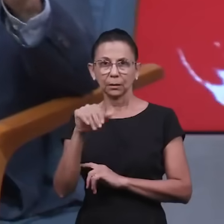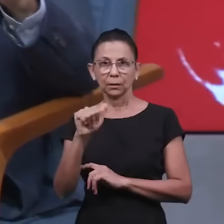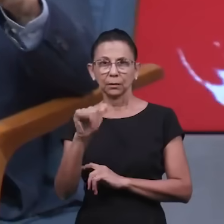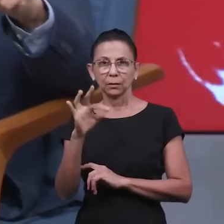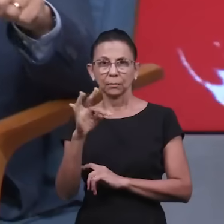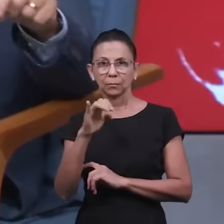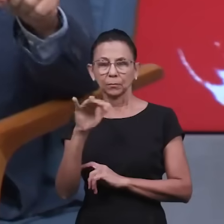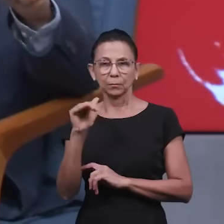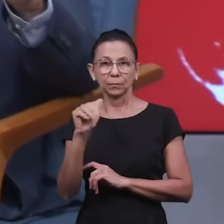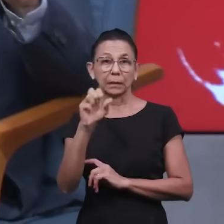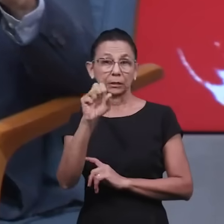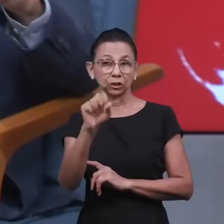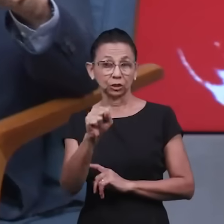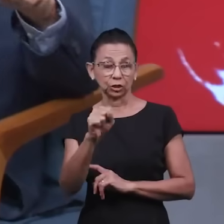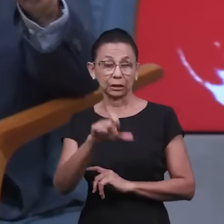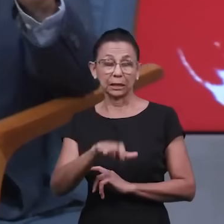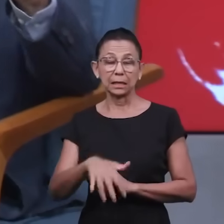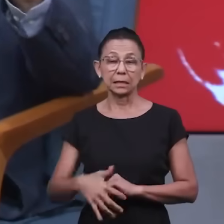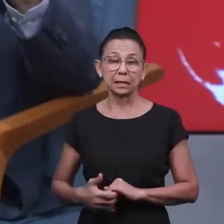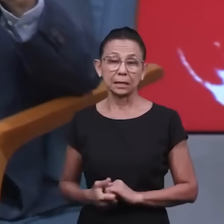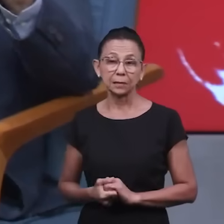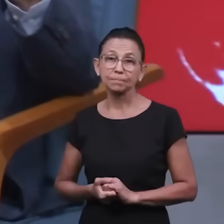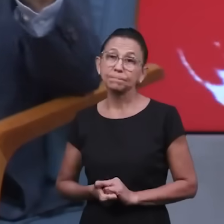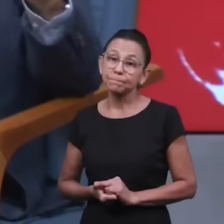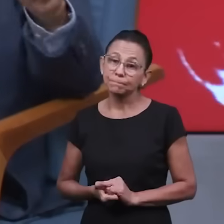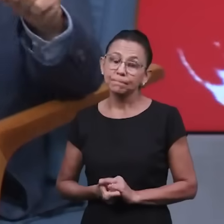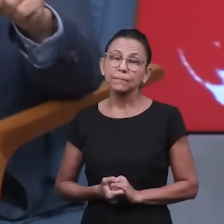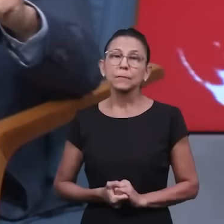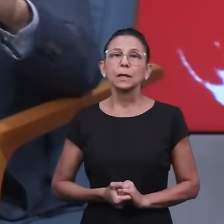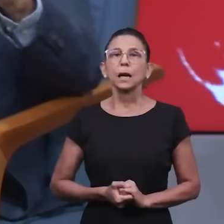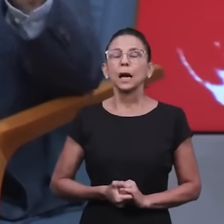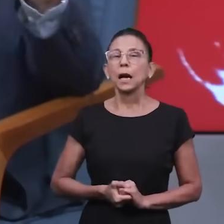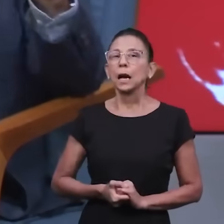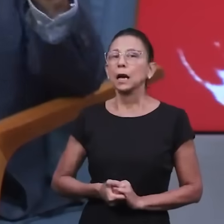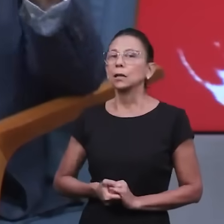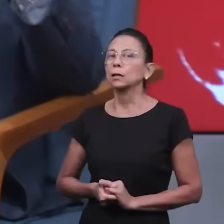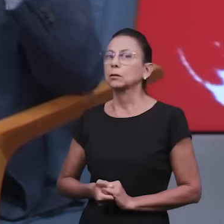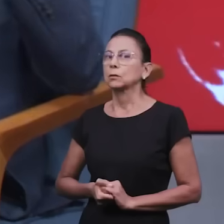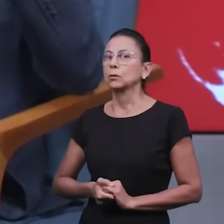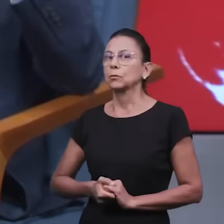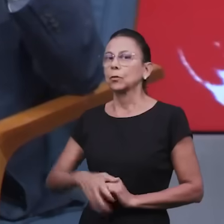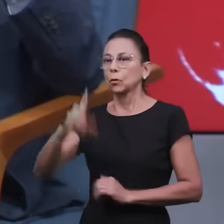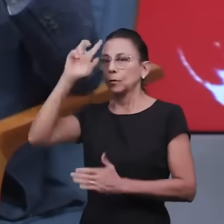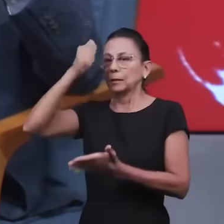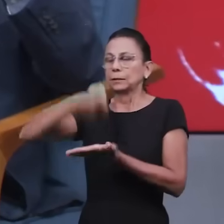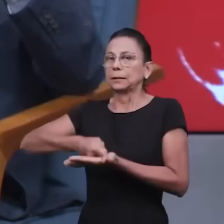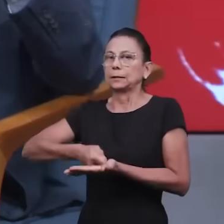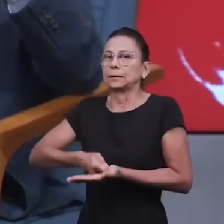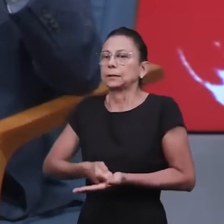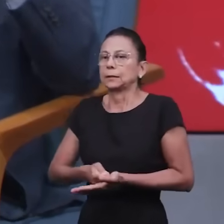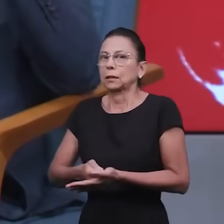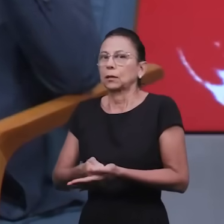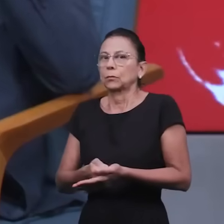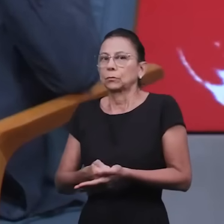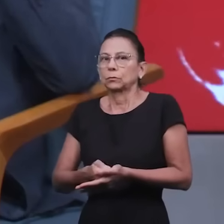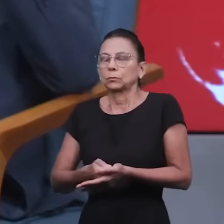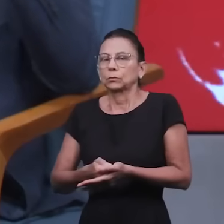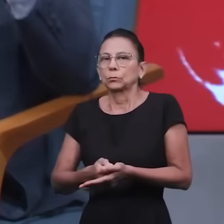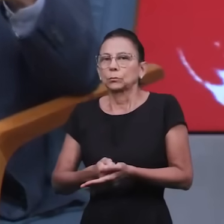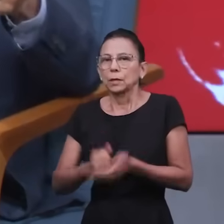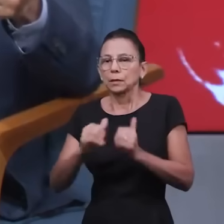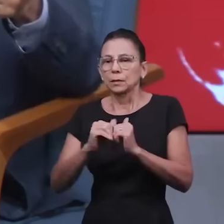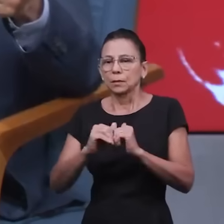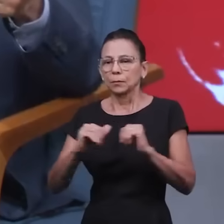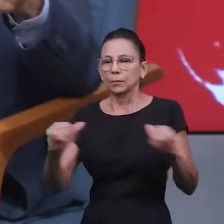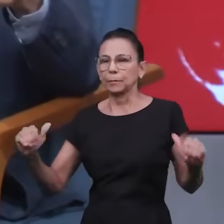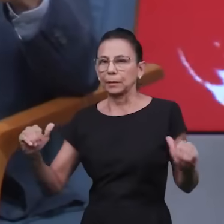tomam entre os apóstolos, mostrando que era conjunto, não era uma decisão isolada. Ali